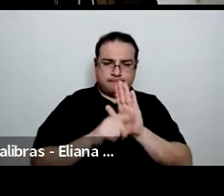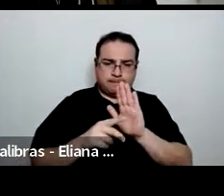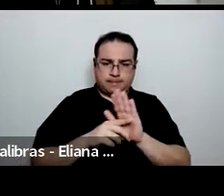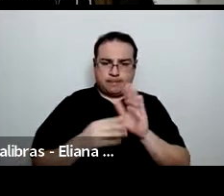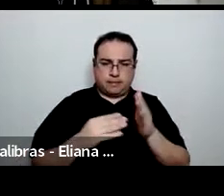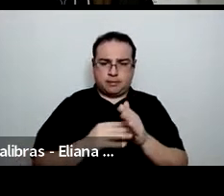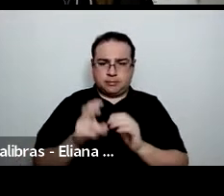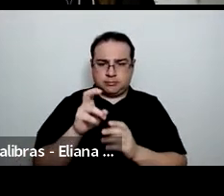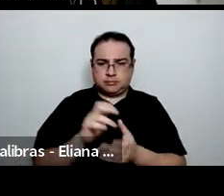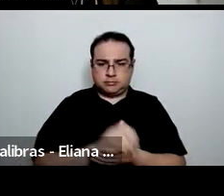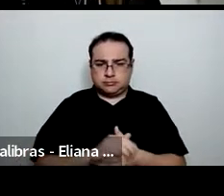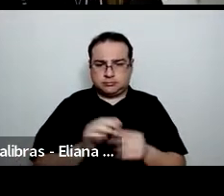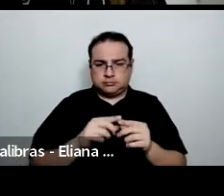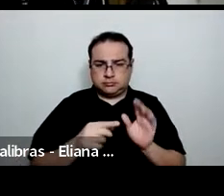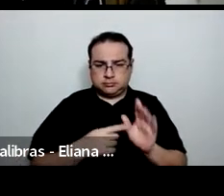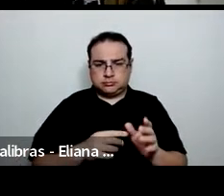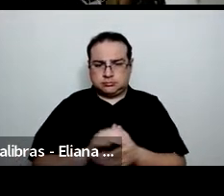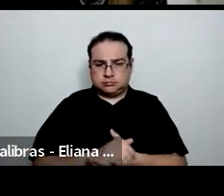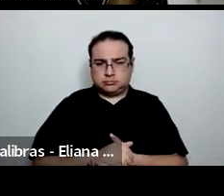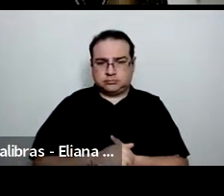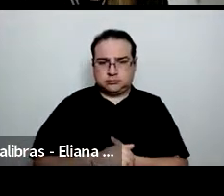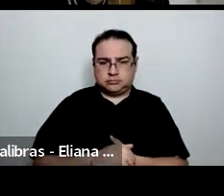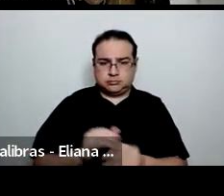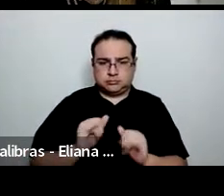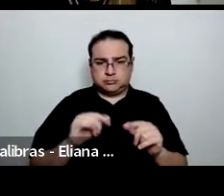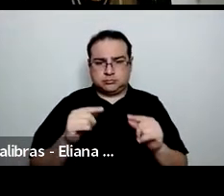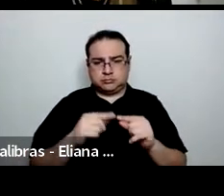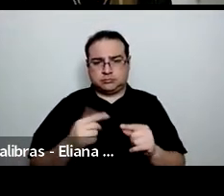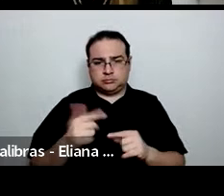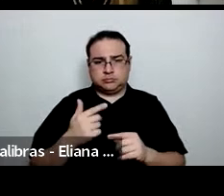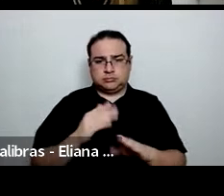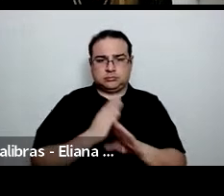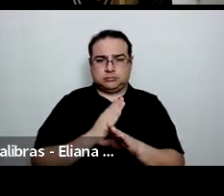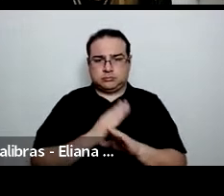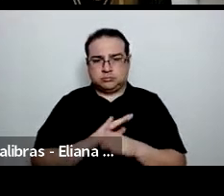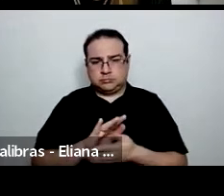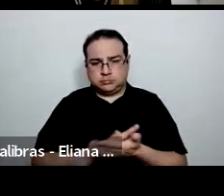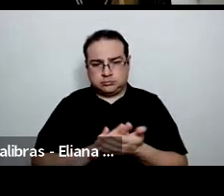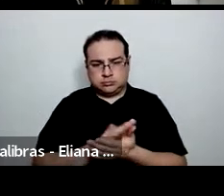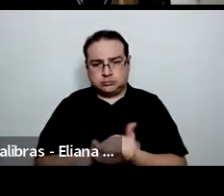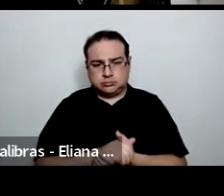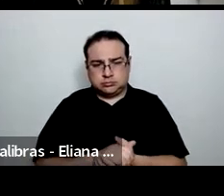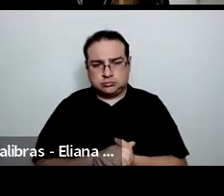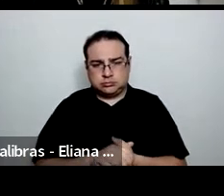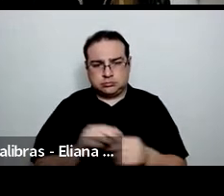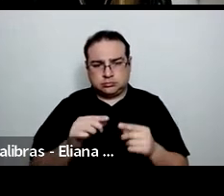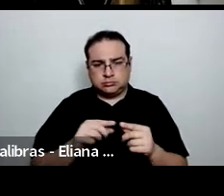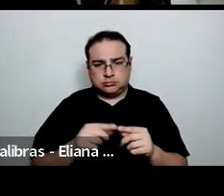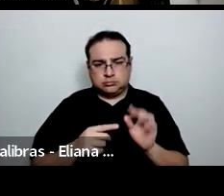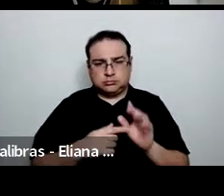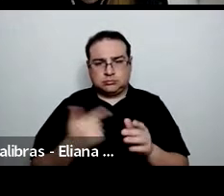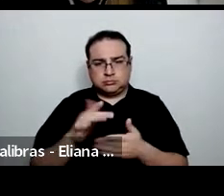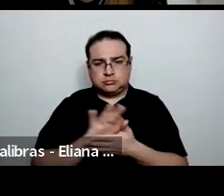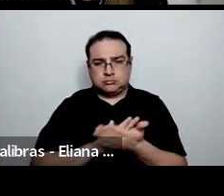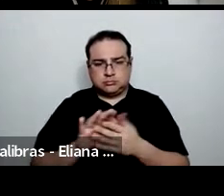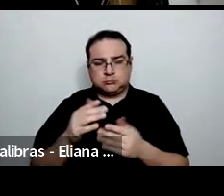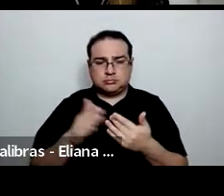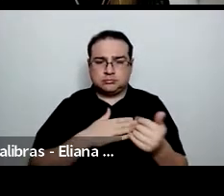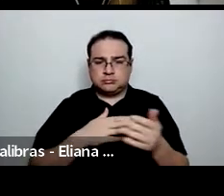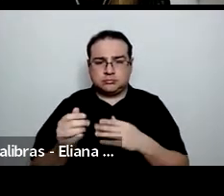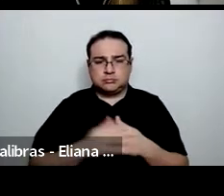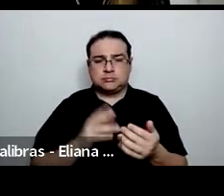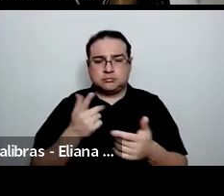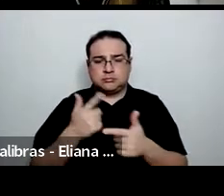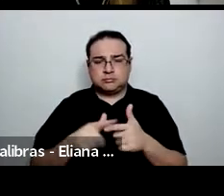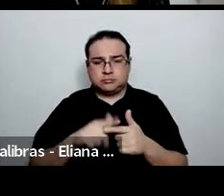team o parecendo a calcinha e forma que não foi encontrado até curso de santo é dado de origem da gente ficado ou qualquer outra